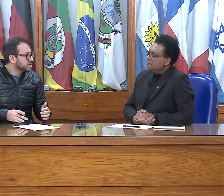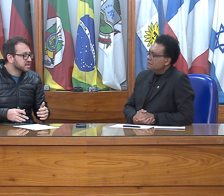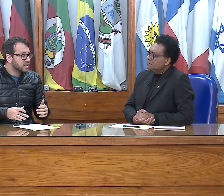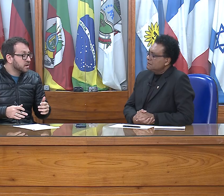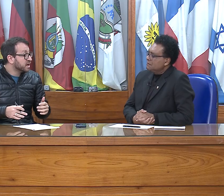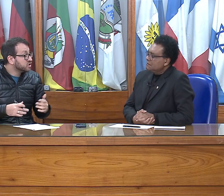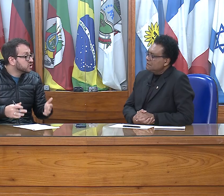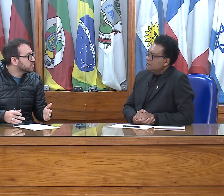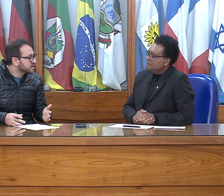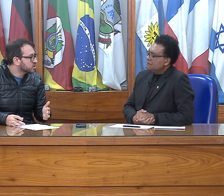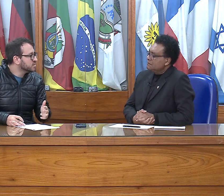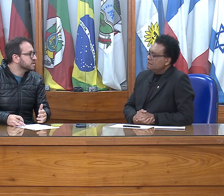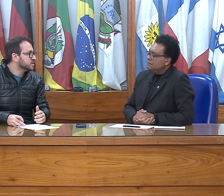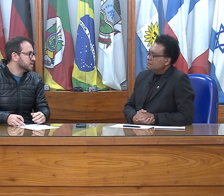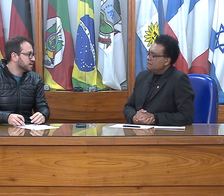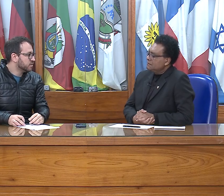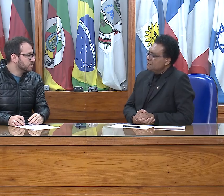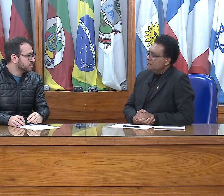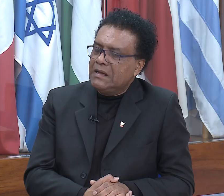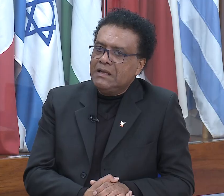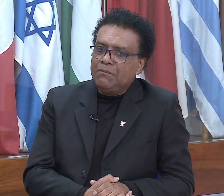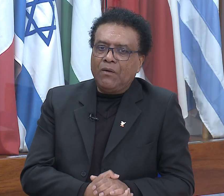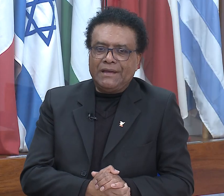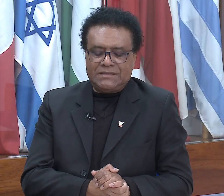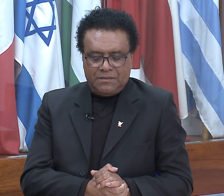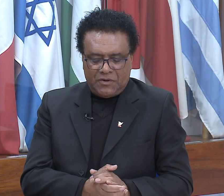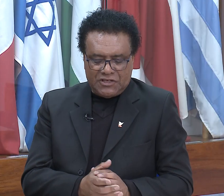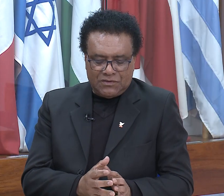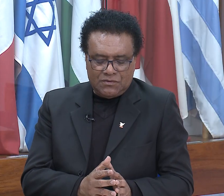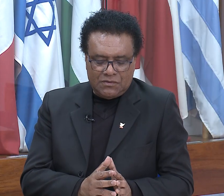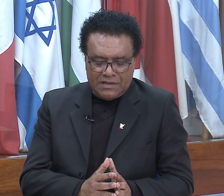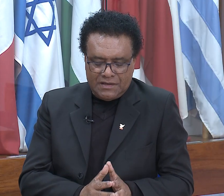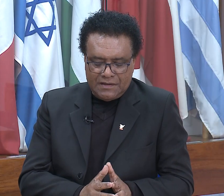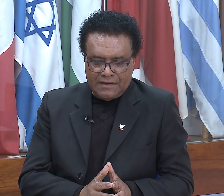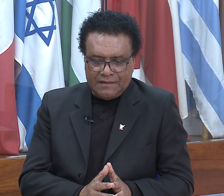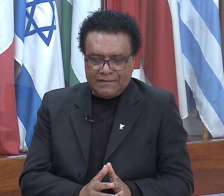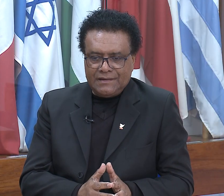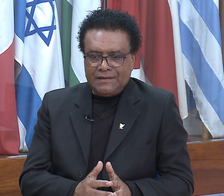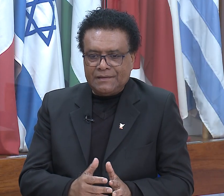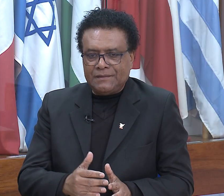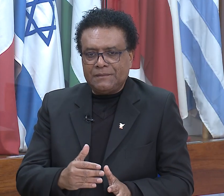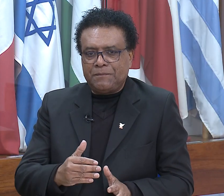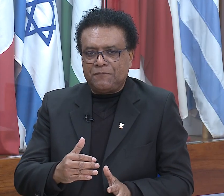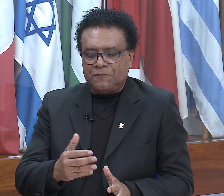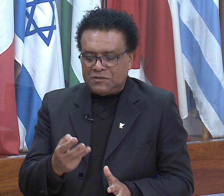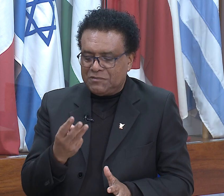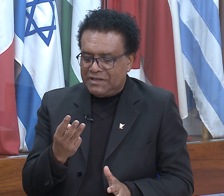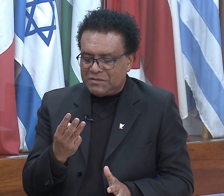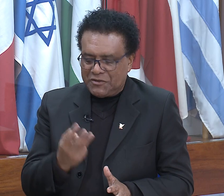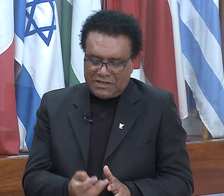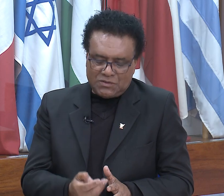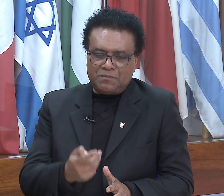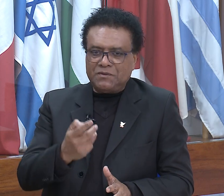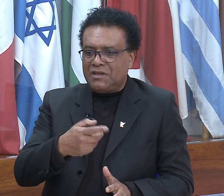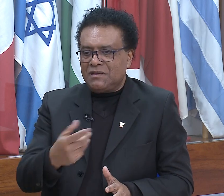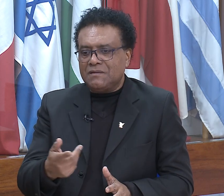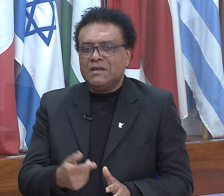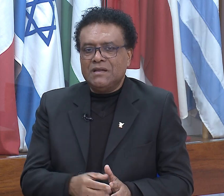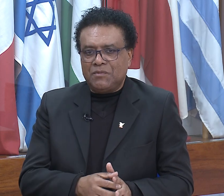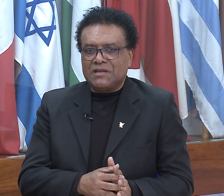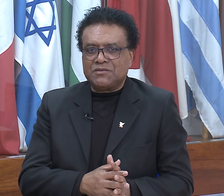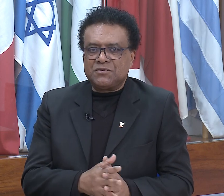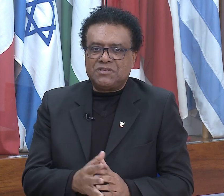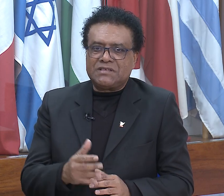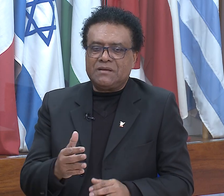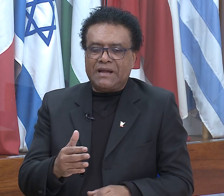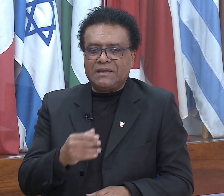que está sendo debatido para essa comissão especial bom esse projeto ele são três projetos eu tenho que